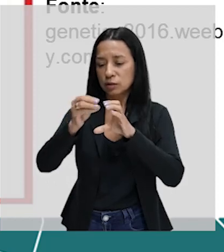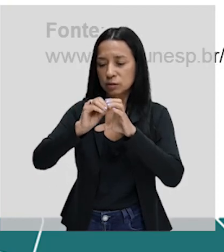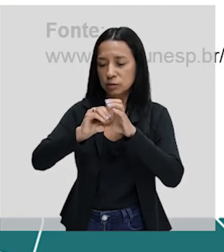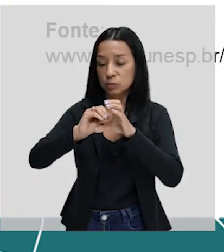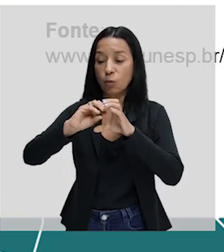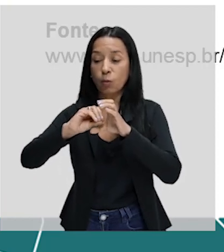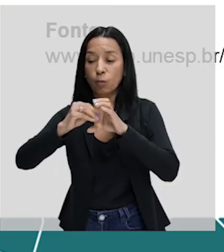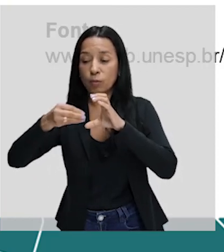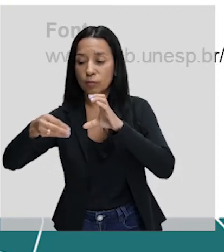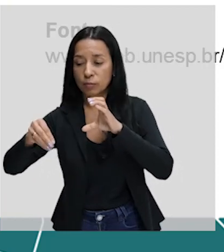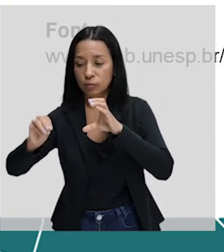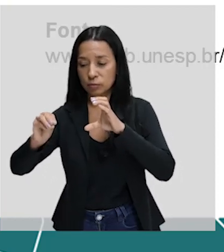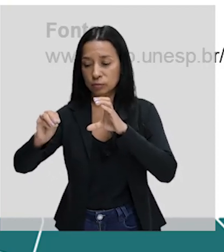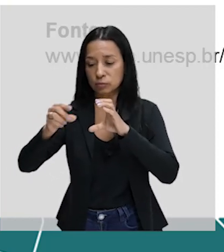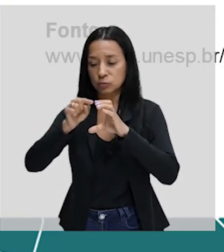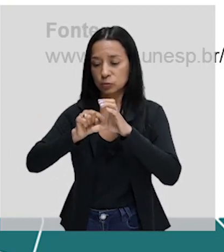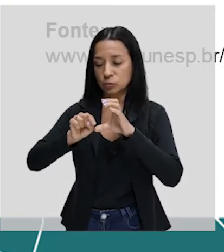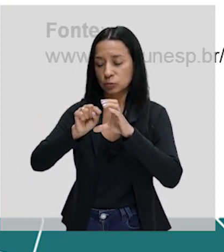núcleo, tá?